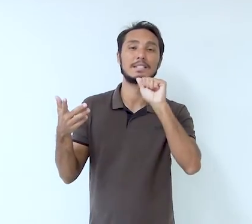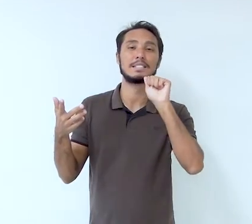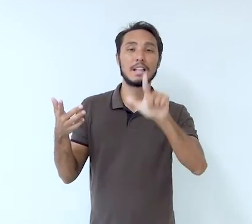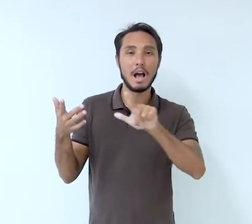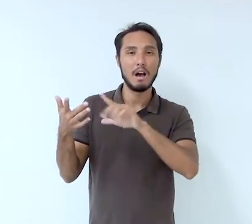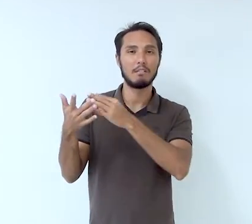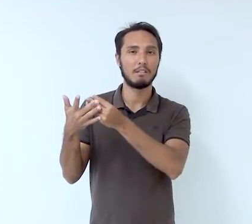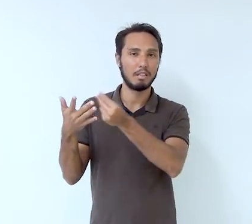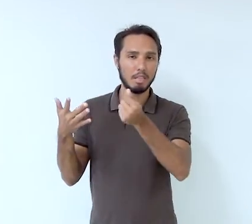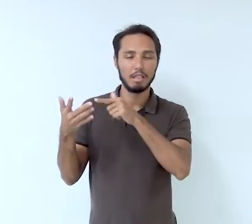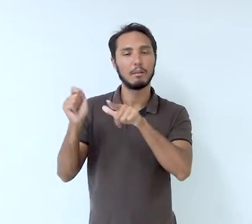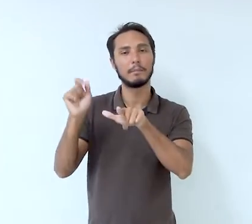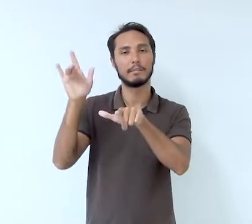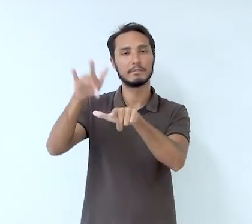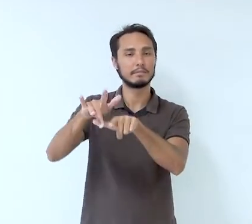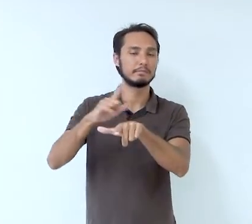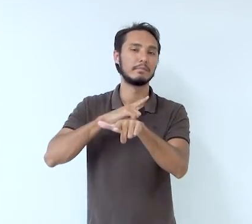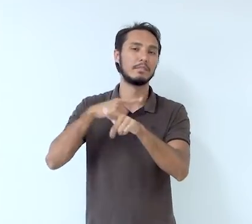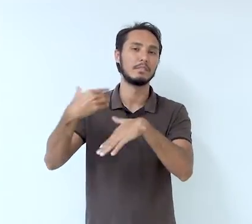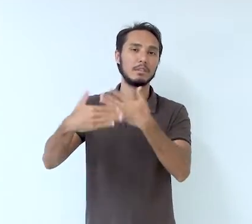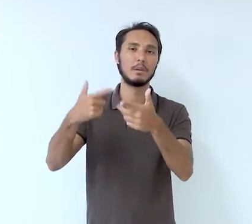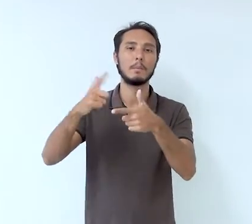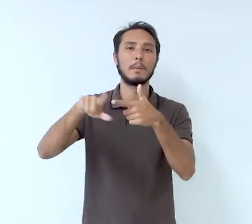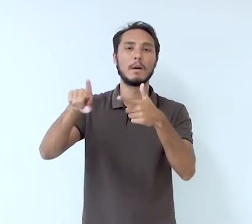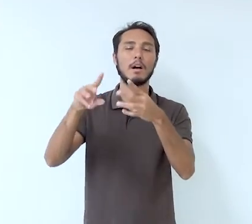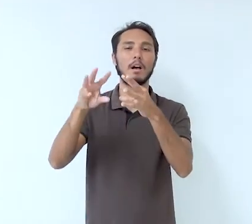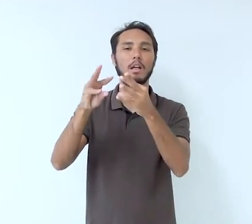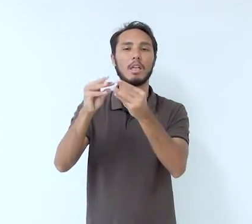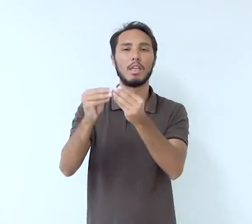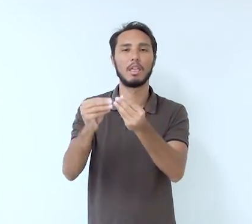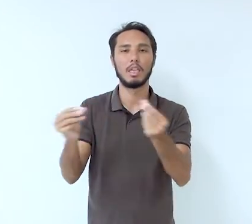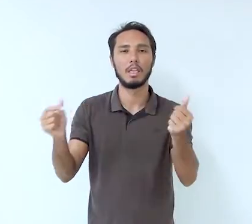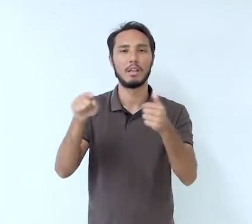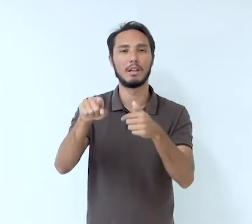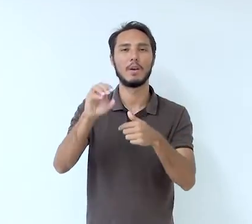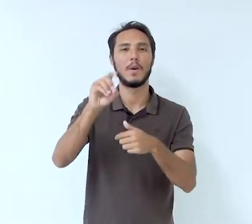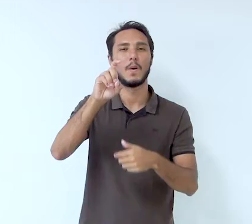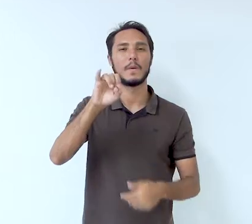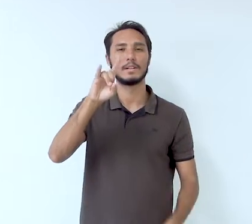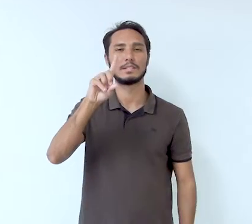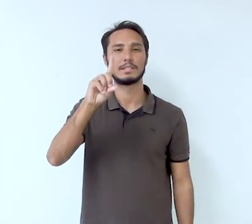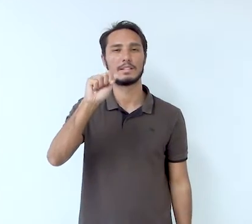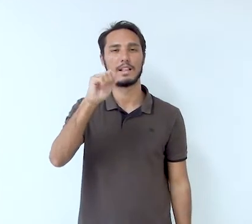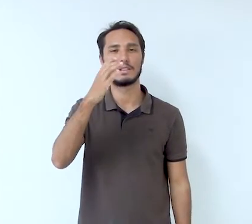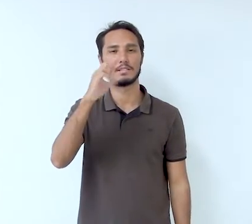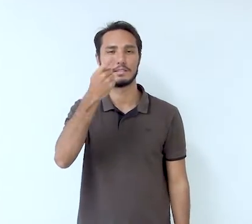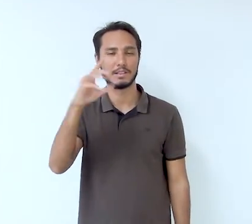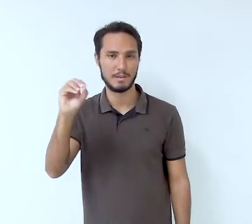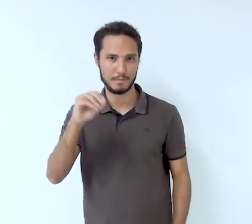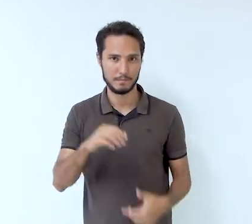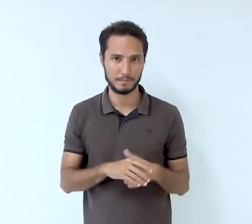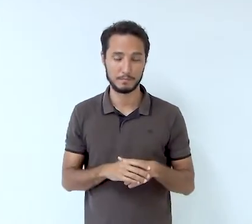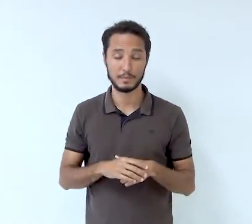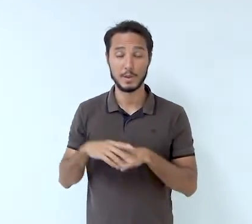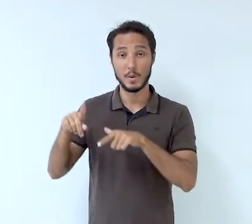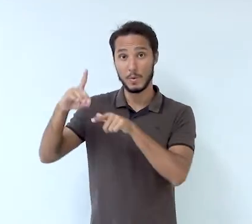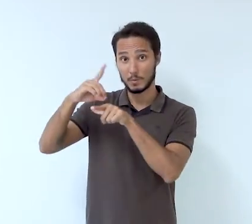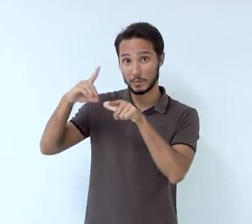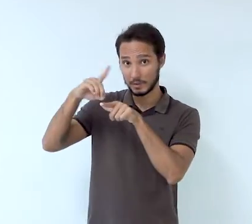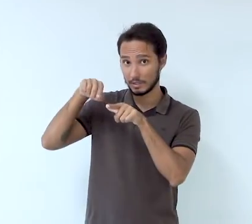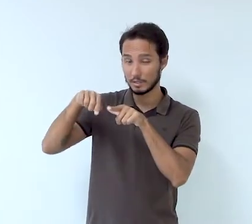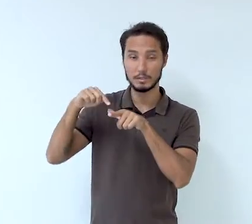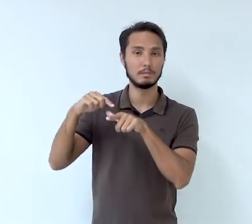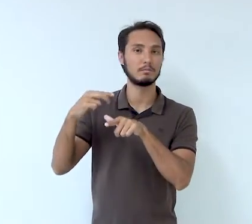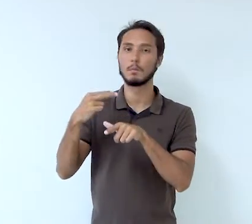muitos sais, e aí pode iniciar, né, um processo de oxidação desse contato. Os discos